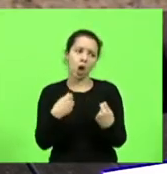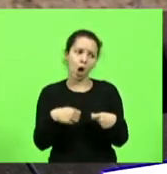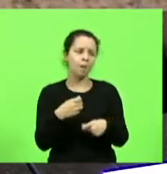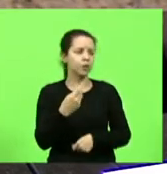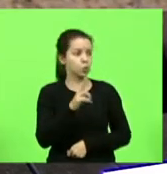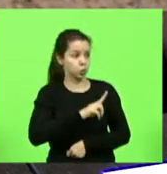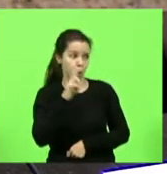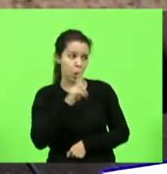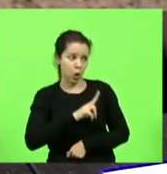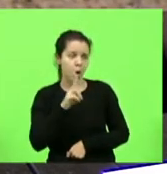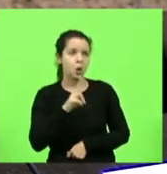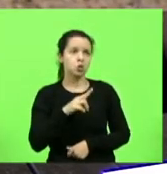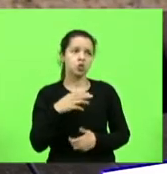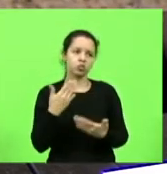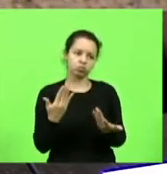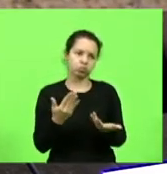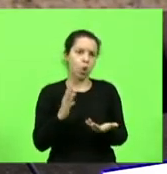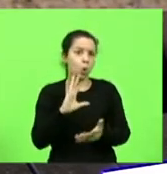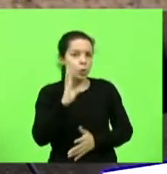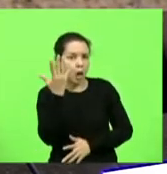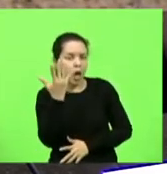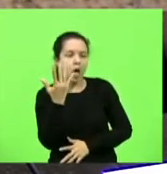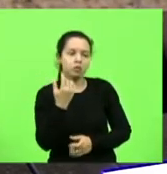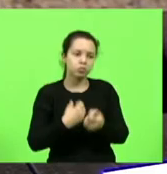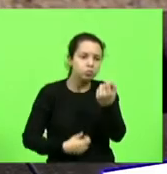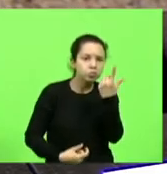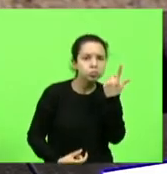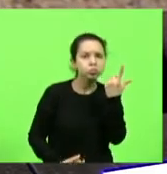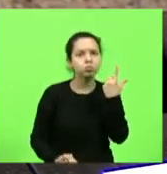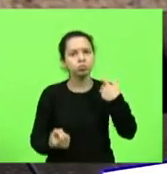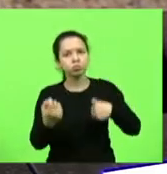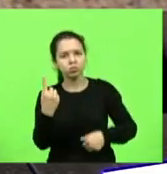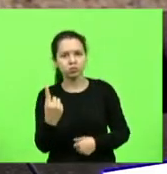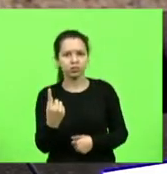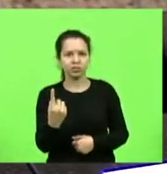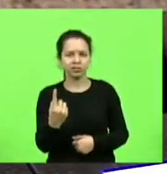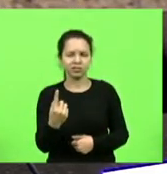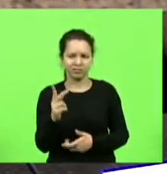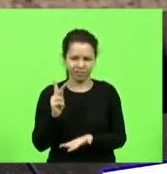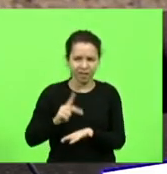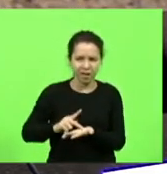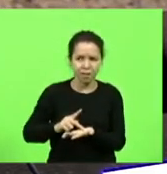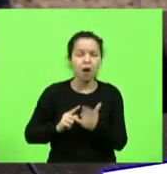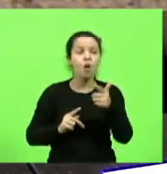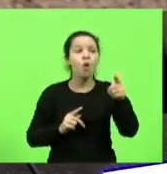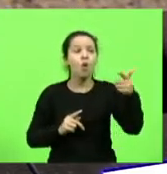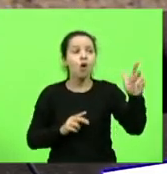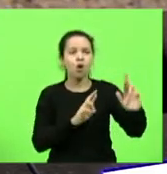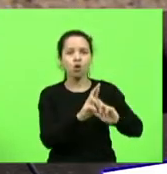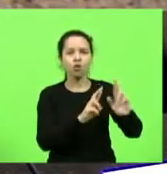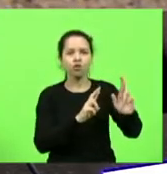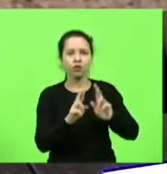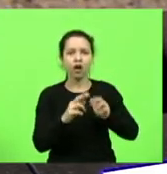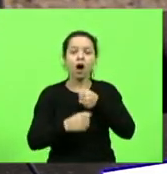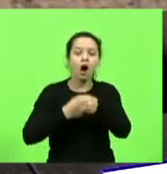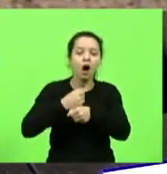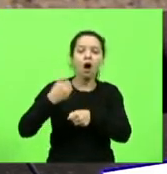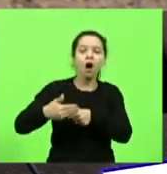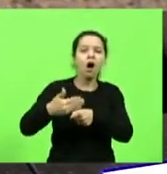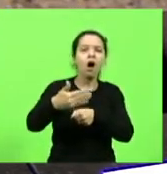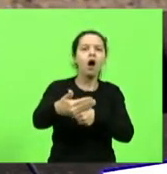é pontual. É mesmo. E as outras rodovias? E os próximos anos? E o que